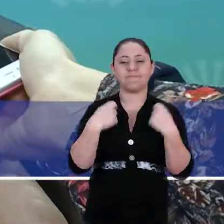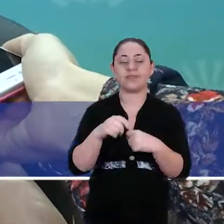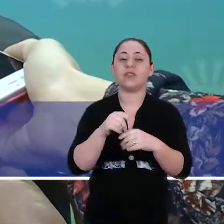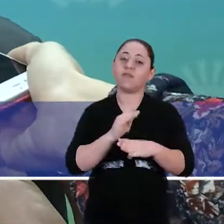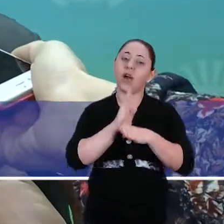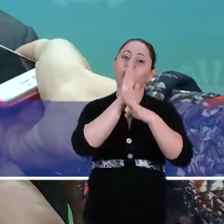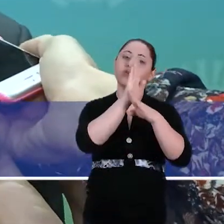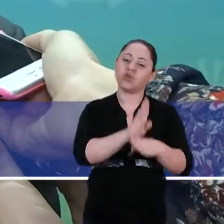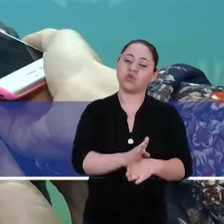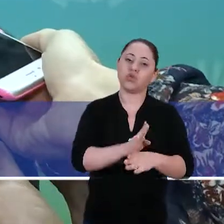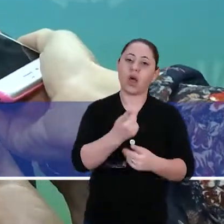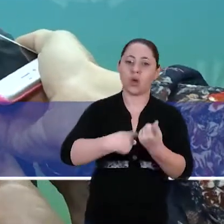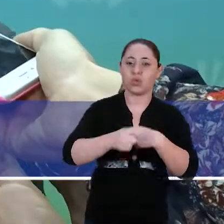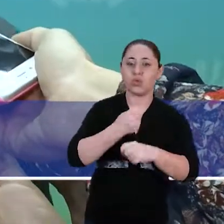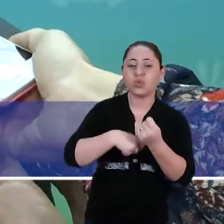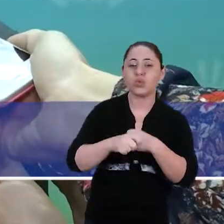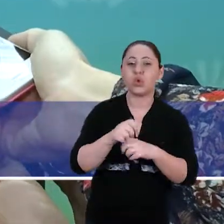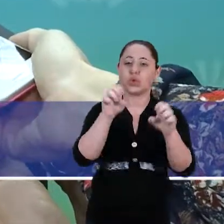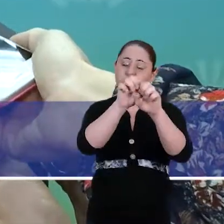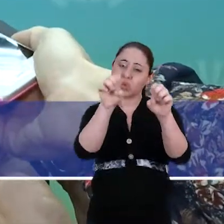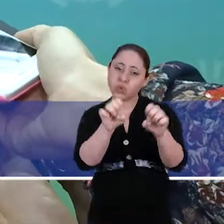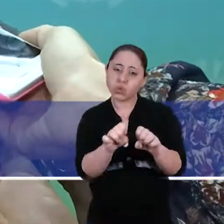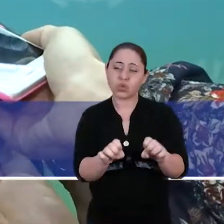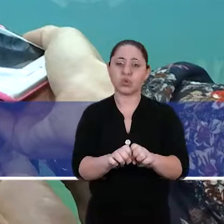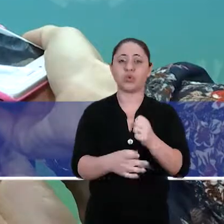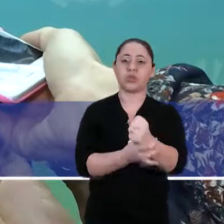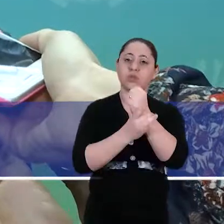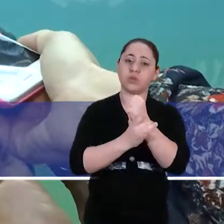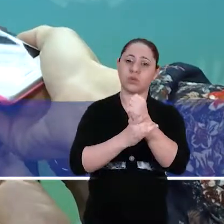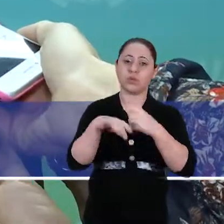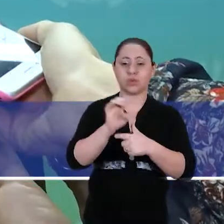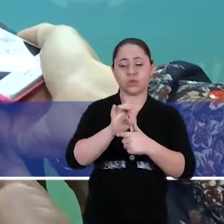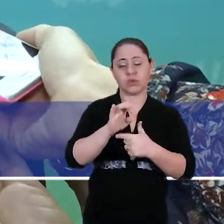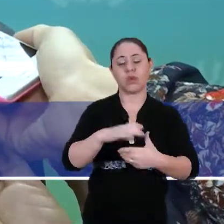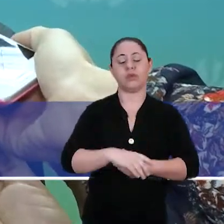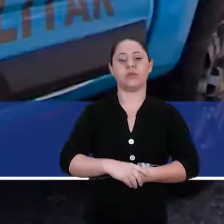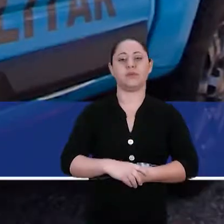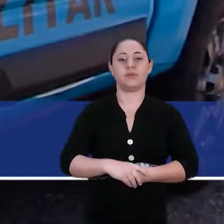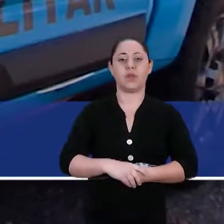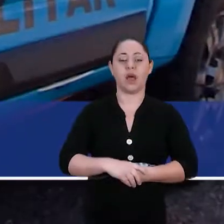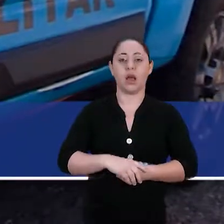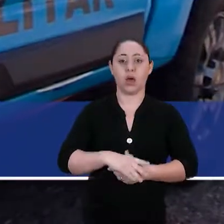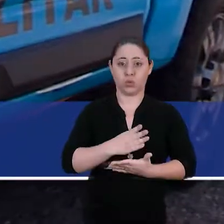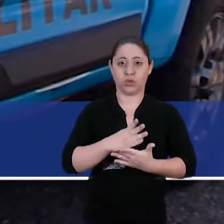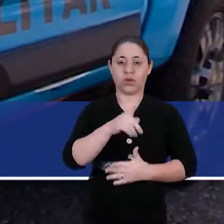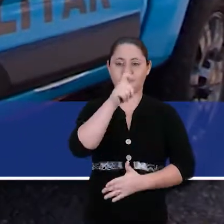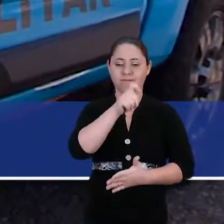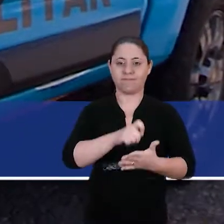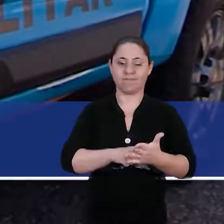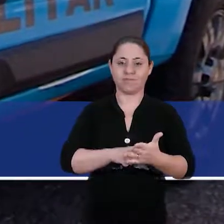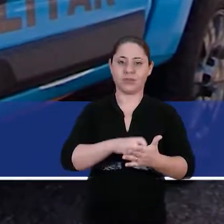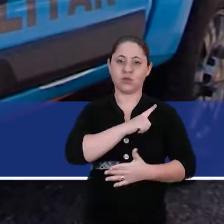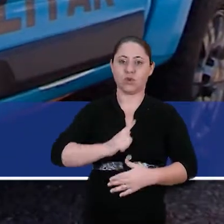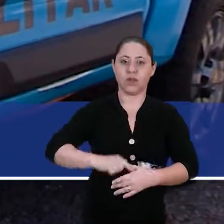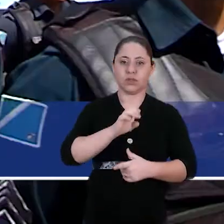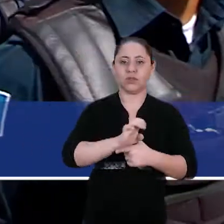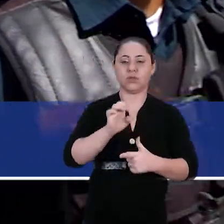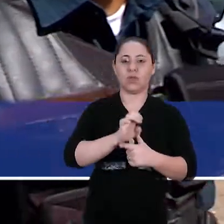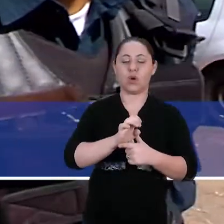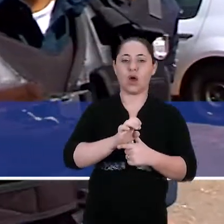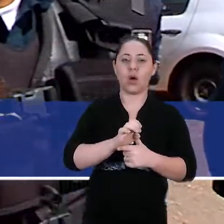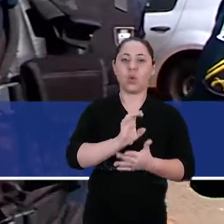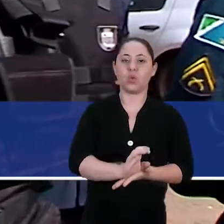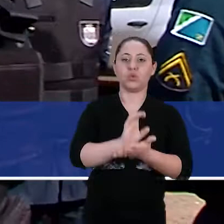são necessários e irão ajudar na logística e na estrutura da segurança do Estado. Assim que instituído pelo governo estadual,